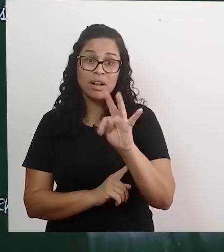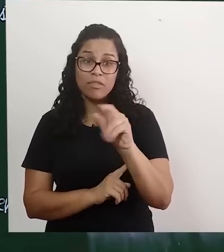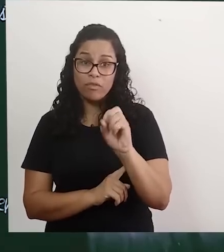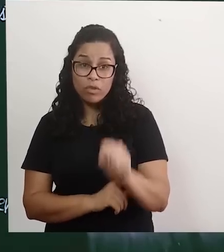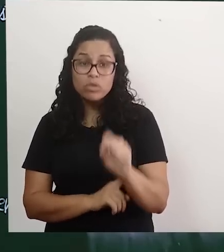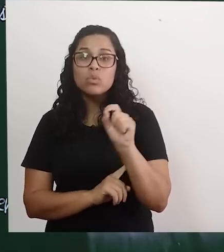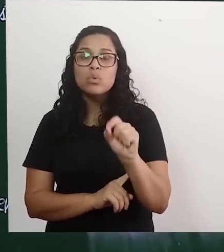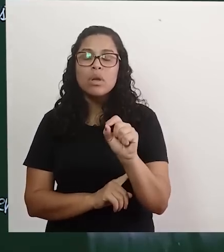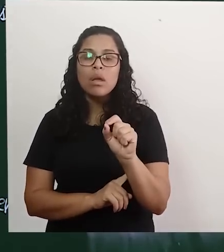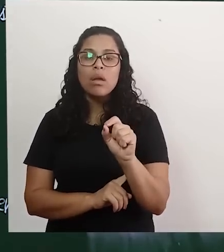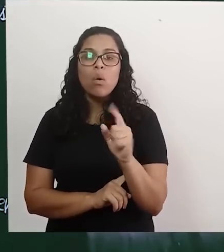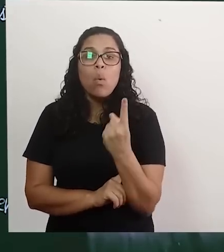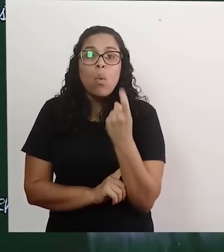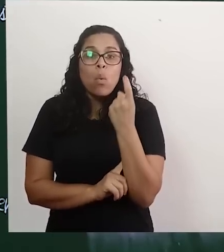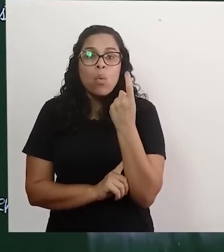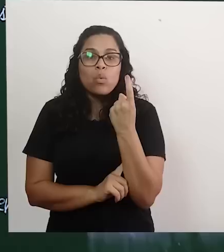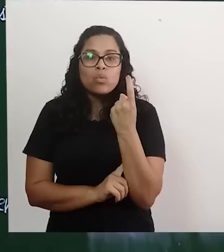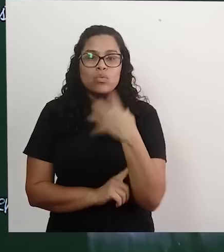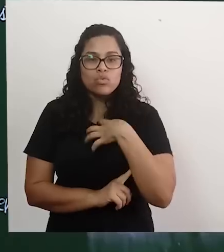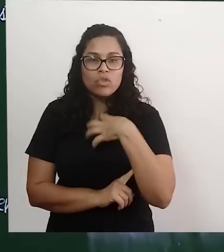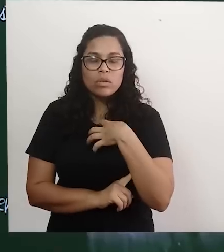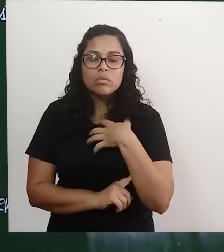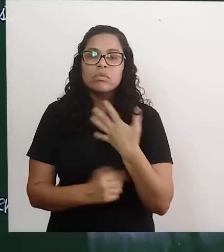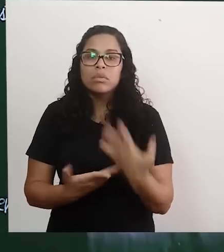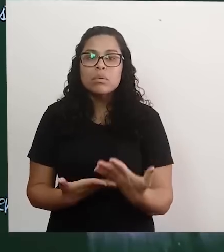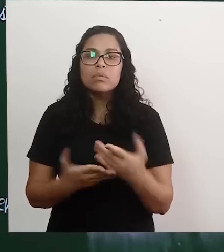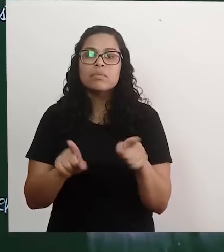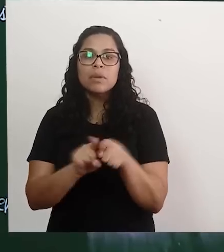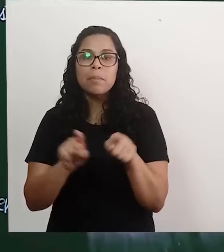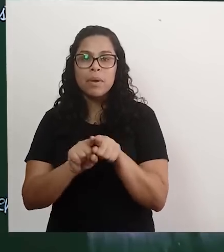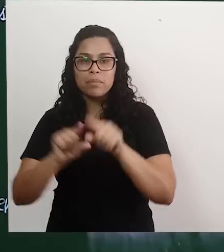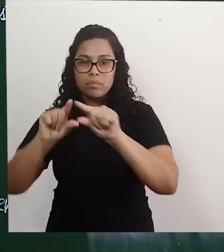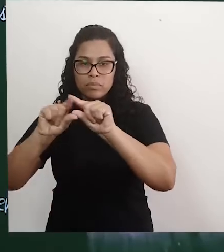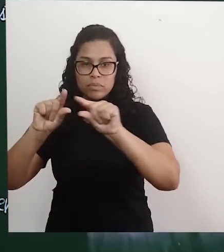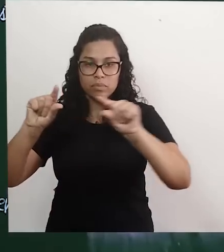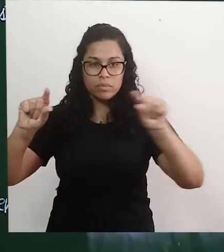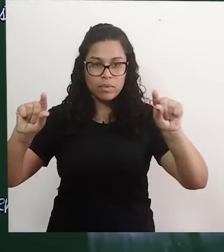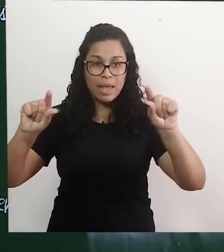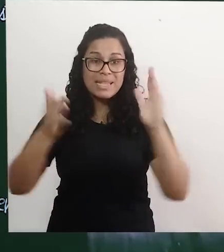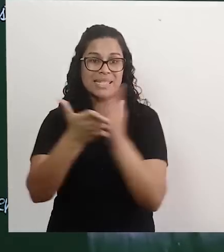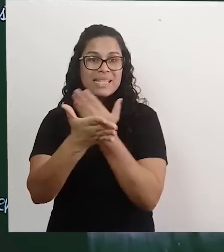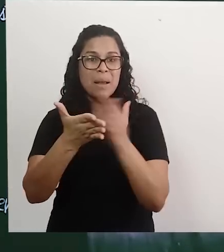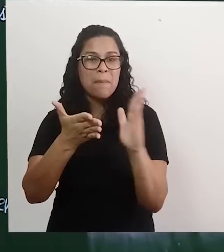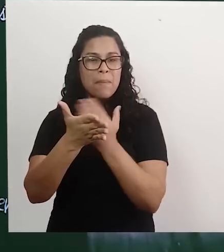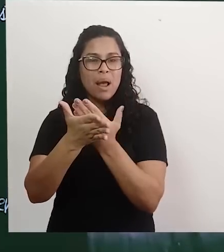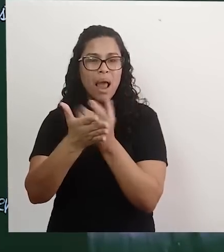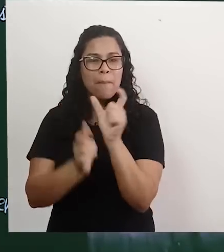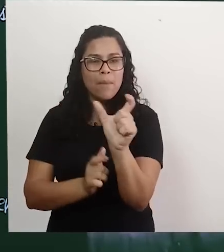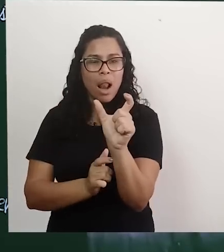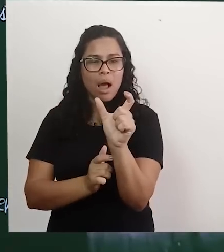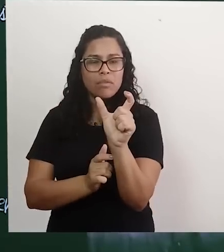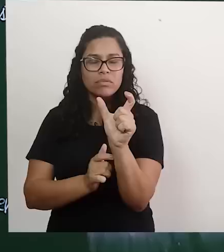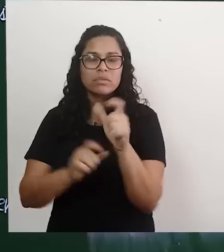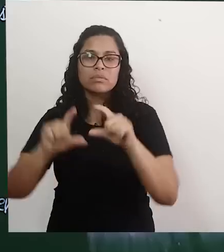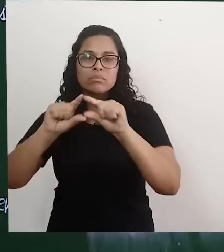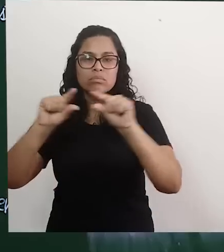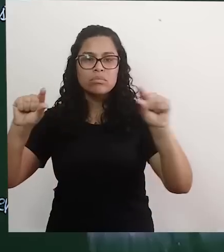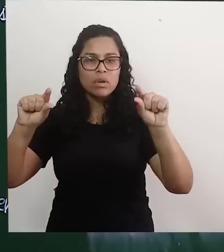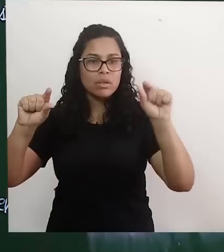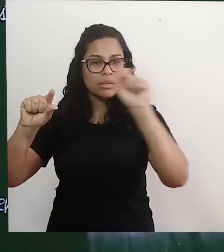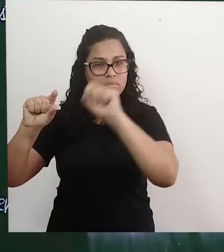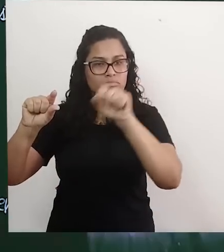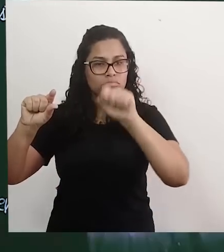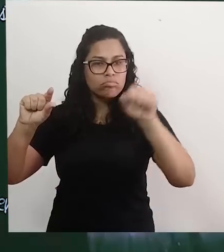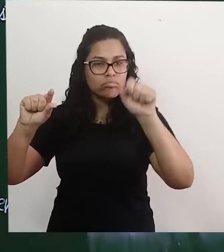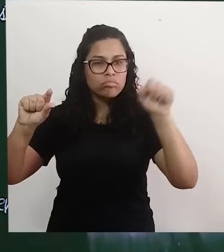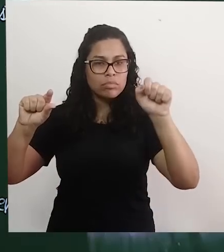de um som único, né, de um fonema único, é na hora da translineação, ou seja, na hora de você separar de uma linha para outra. Hoje em dia,